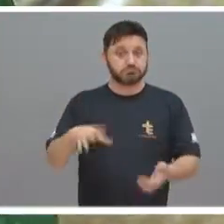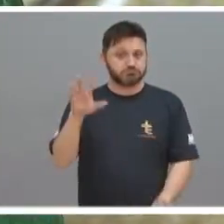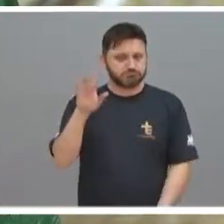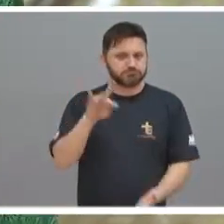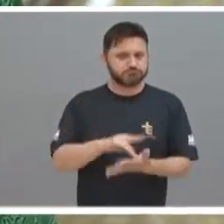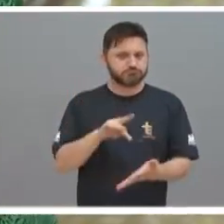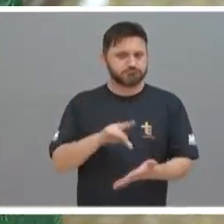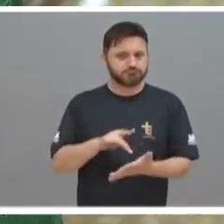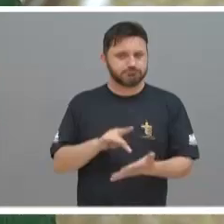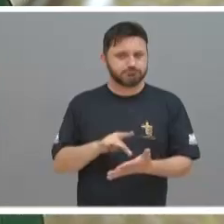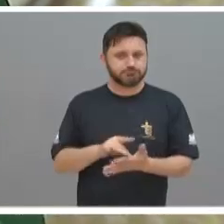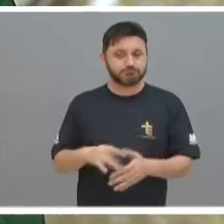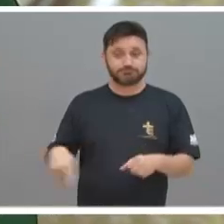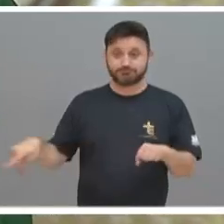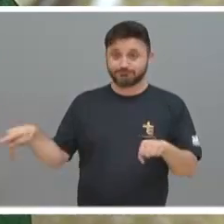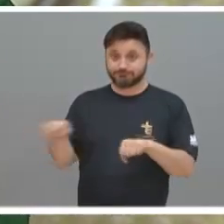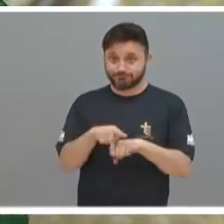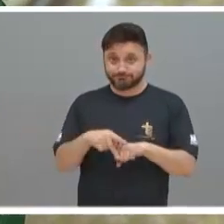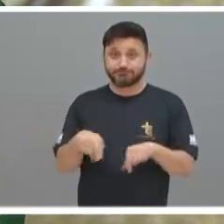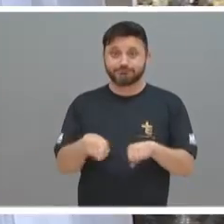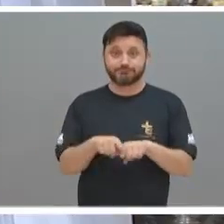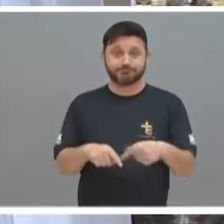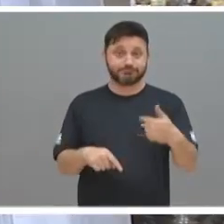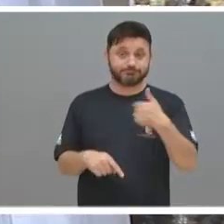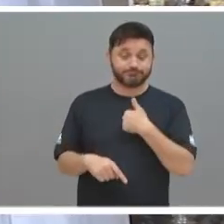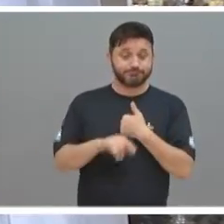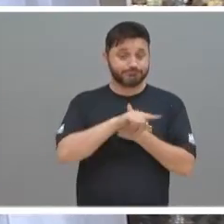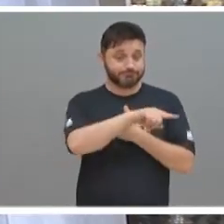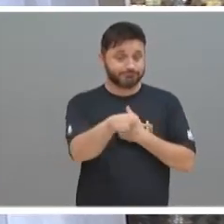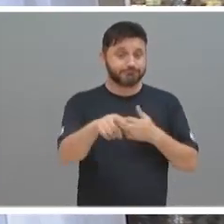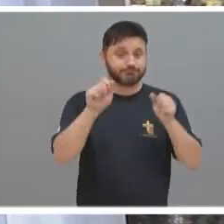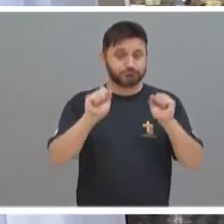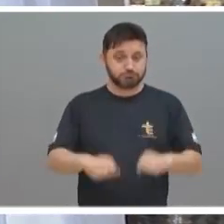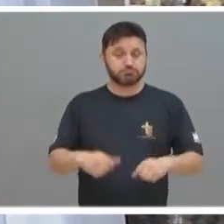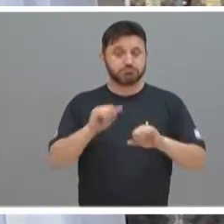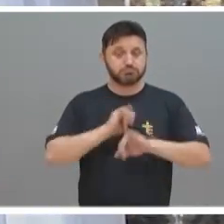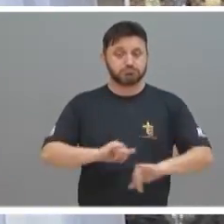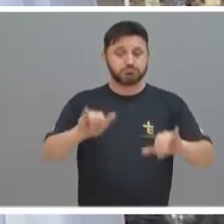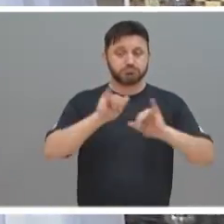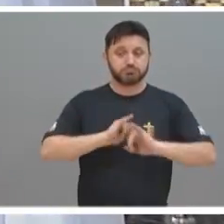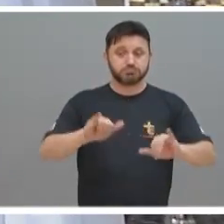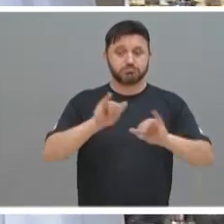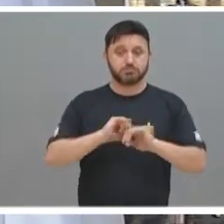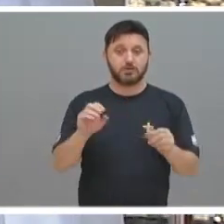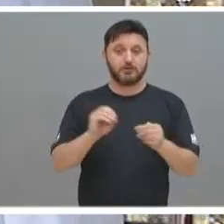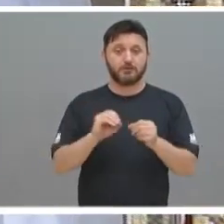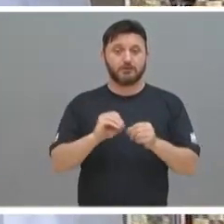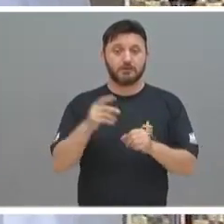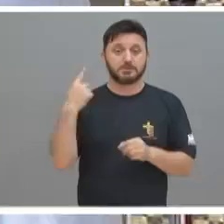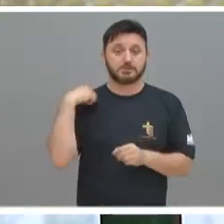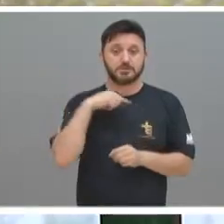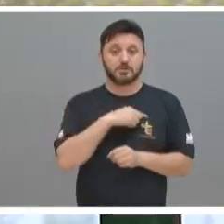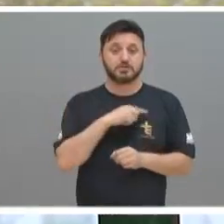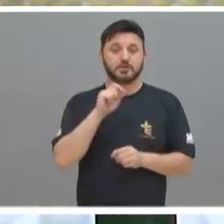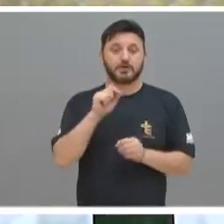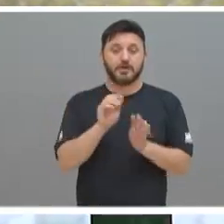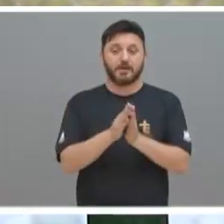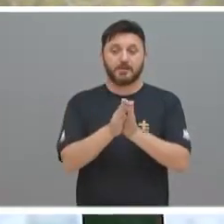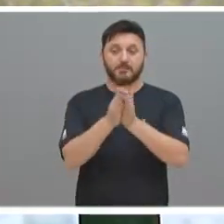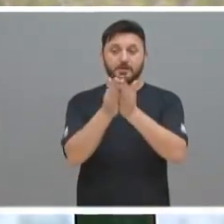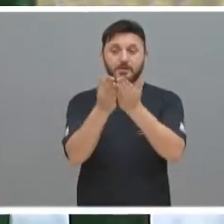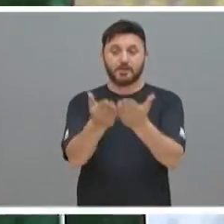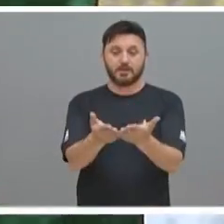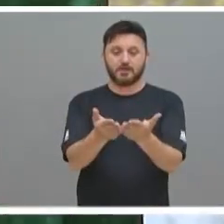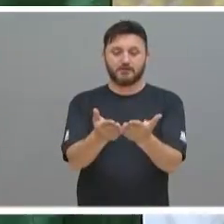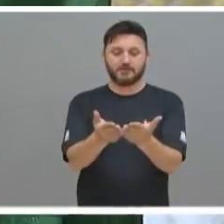que está na boca de Pedro e eu e você somos chamados a pronunciar, nos faz grudar,